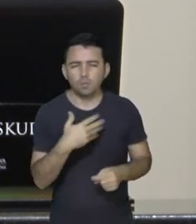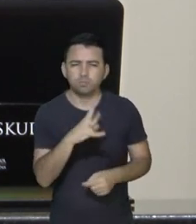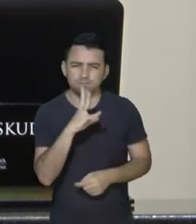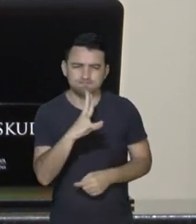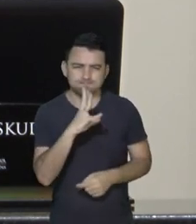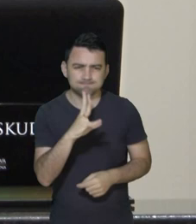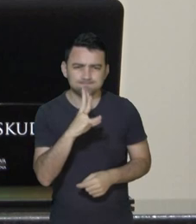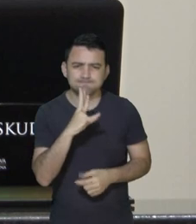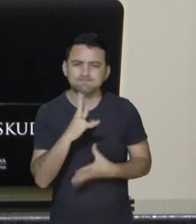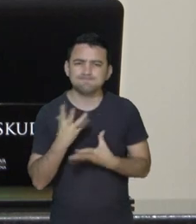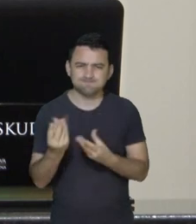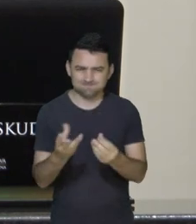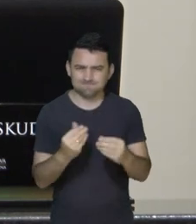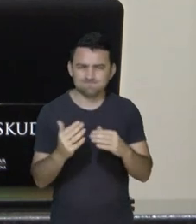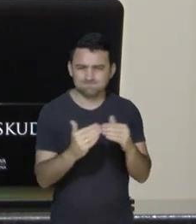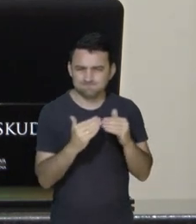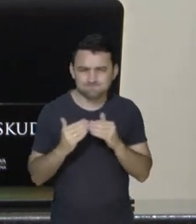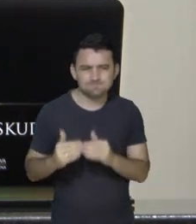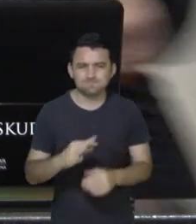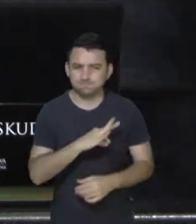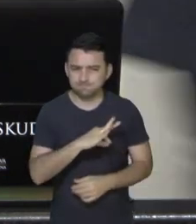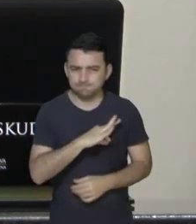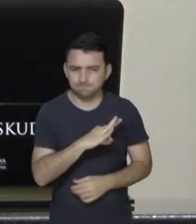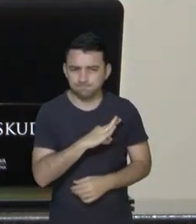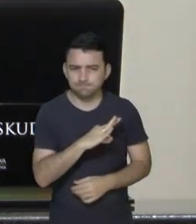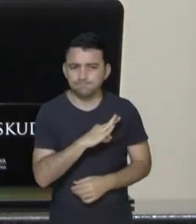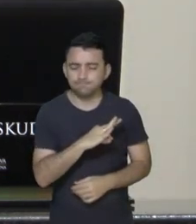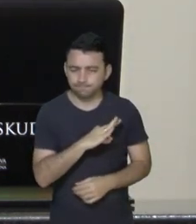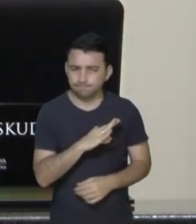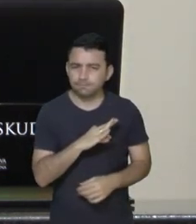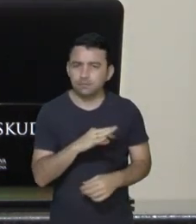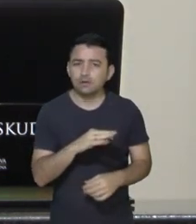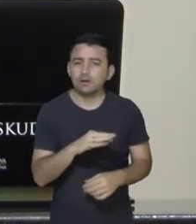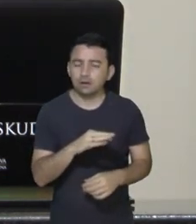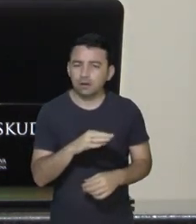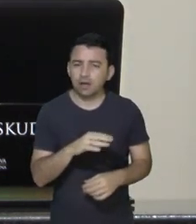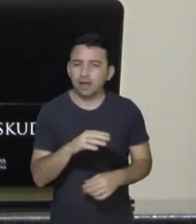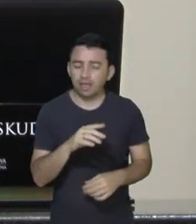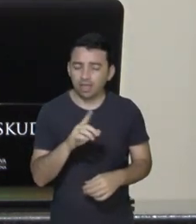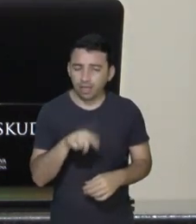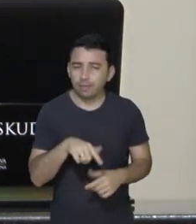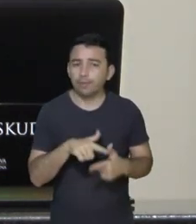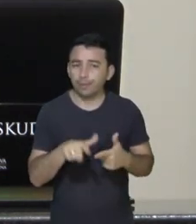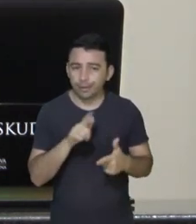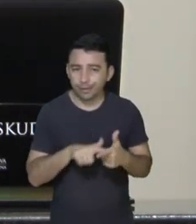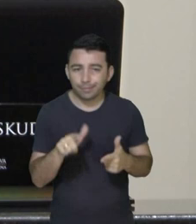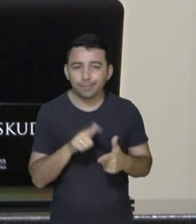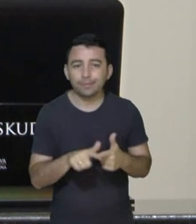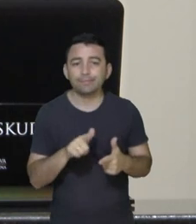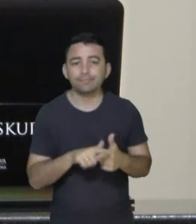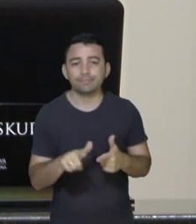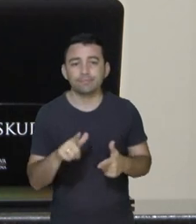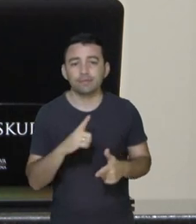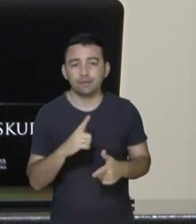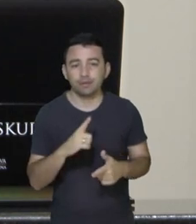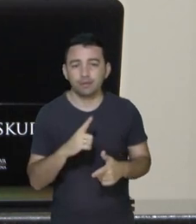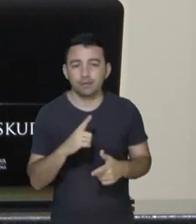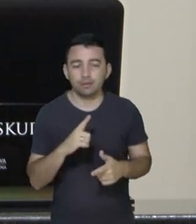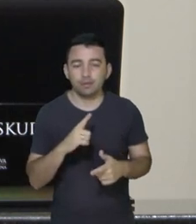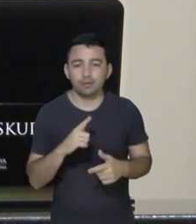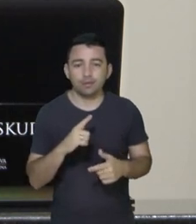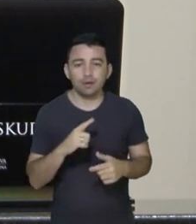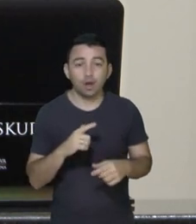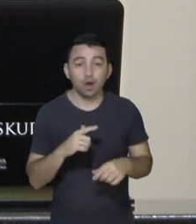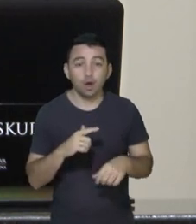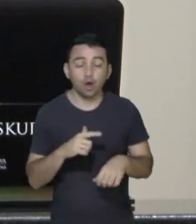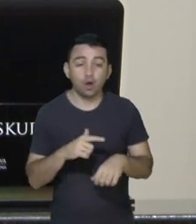vários casos de policiais penais nessa situação de agente. Quando o chefe